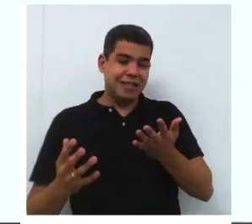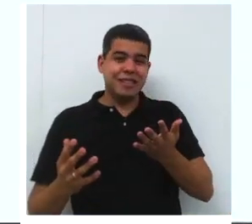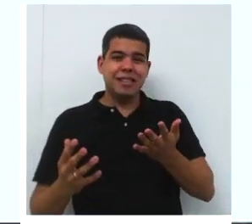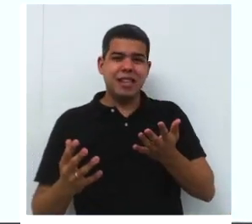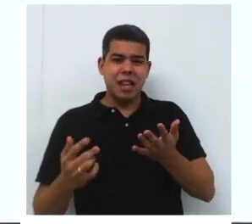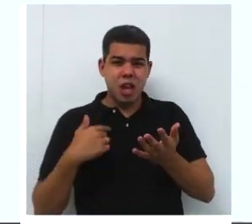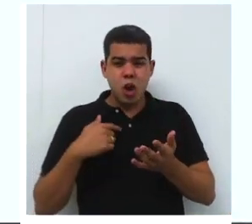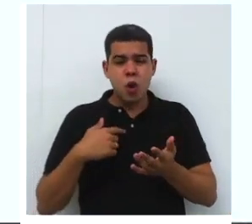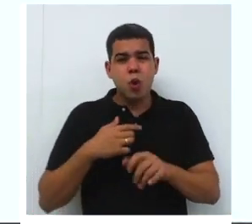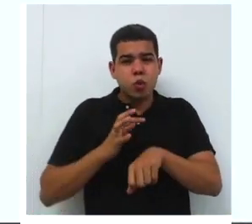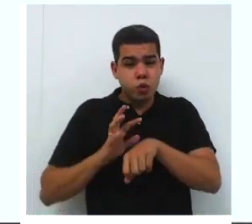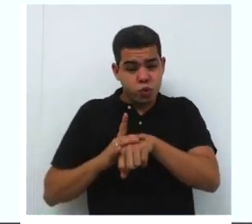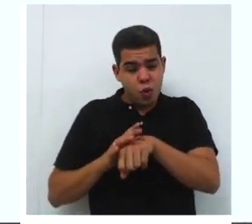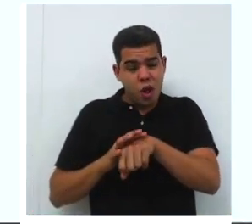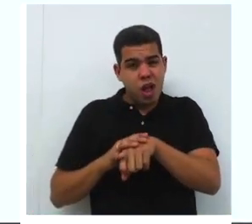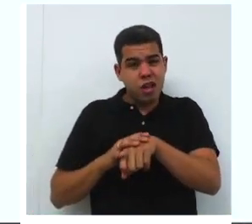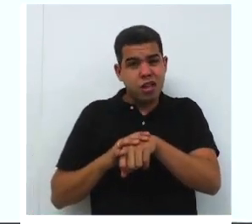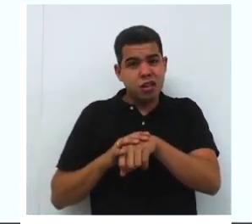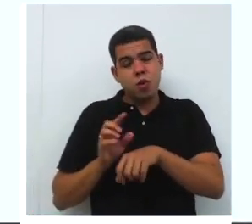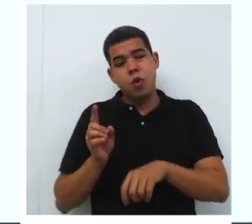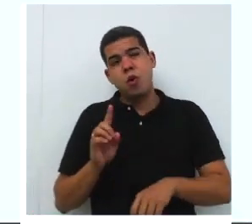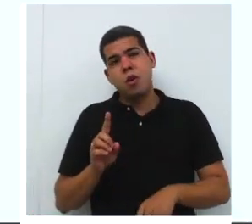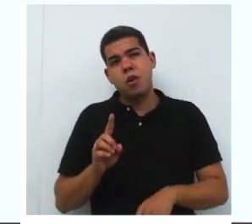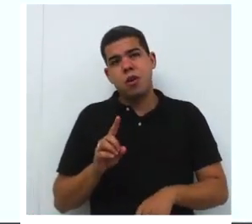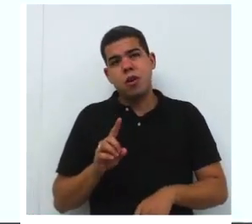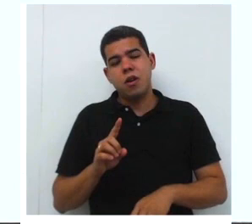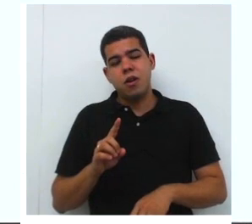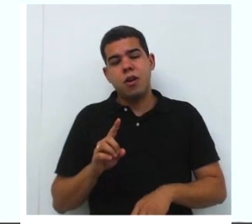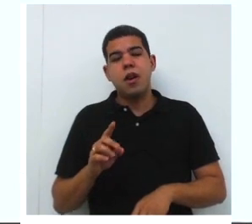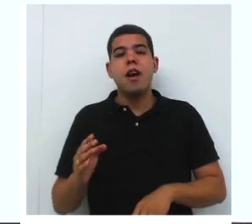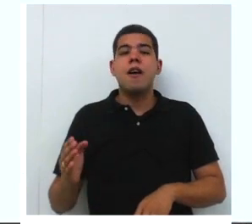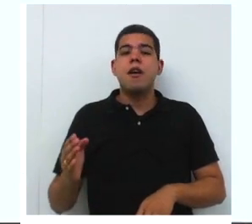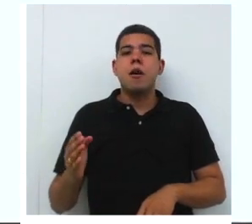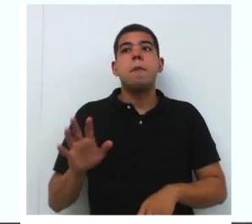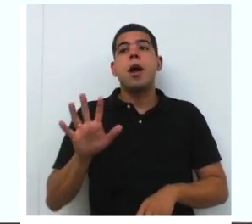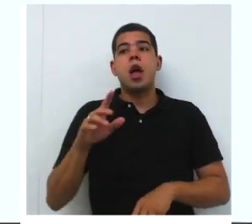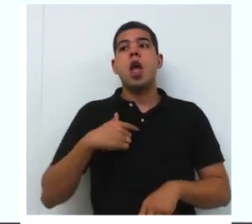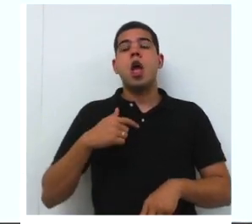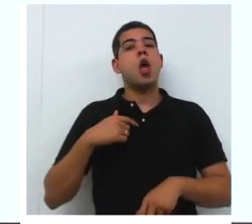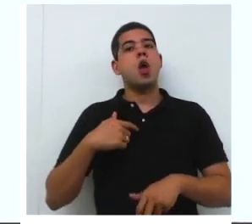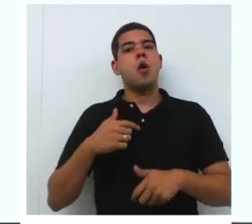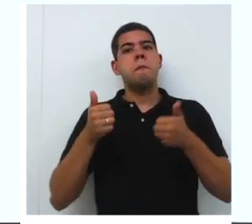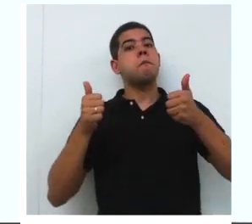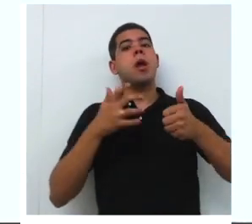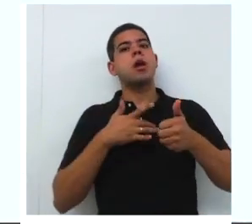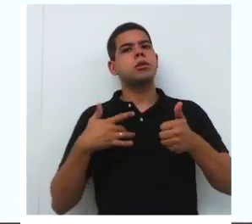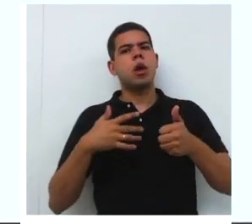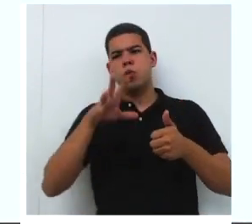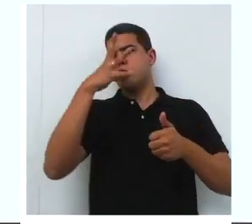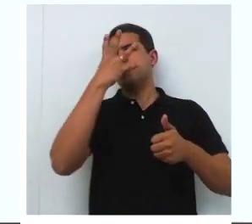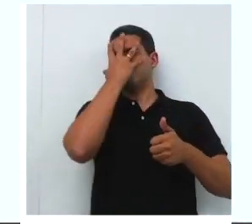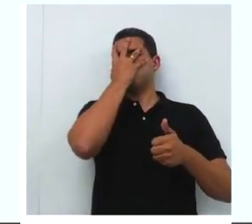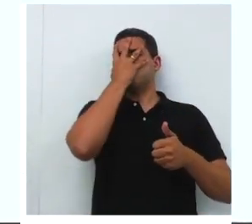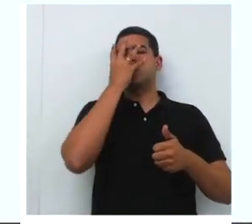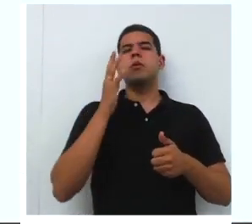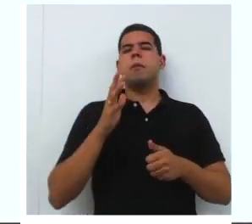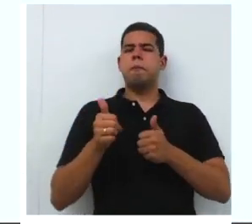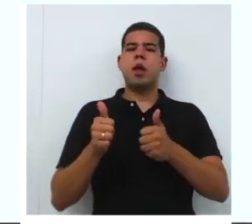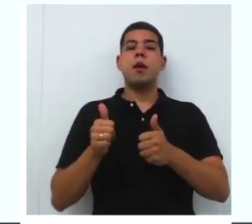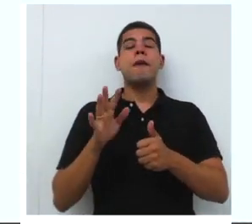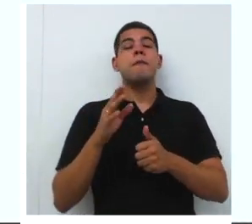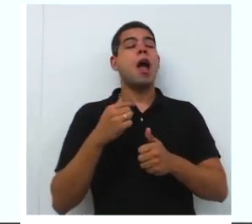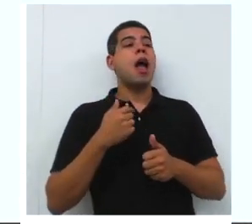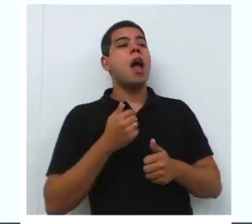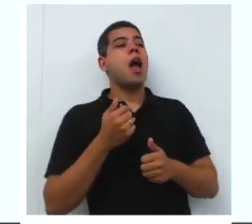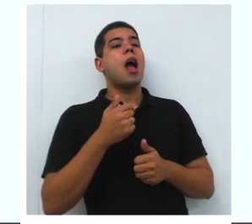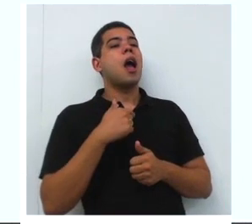aquela resistência toda, aí o quê? Levo para casa, para voinho que tem alguma doença, voinha, titio, titia, mamãe, o papai, um